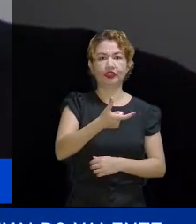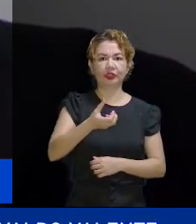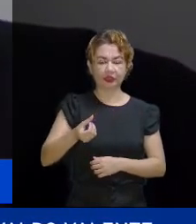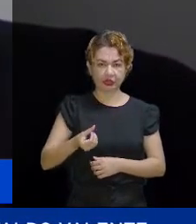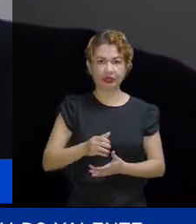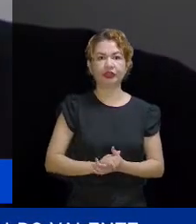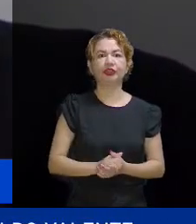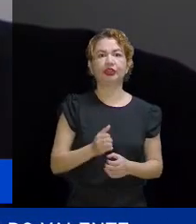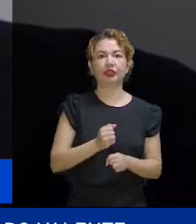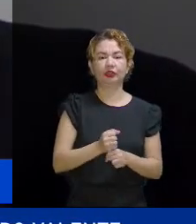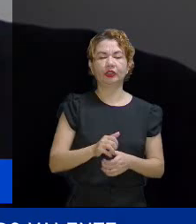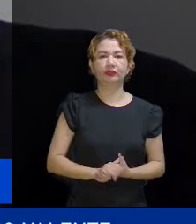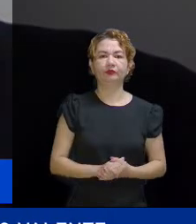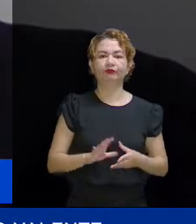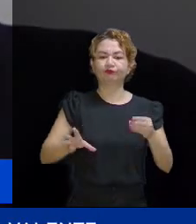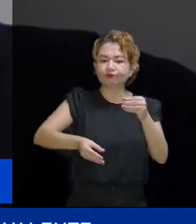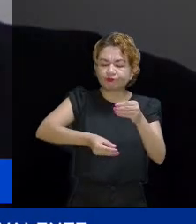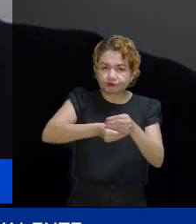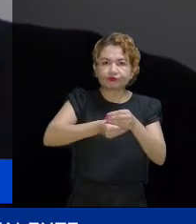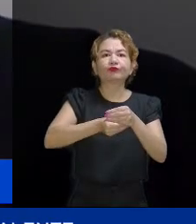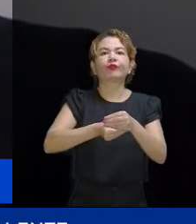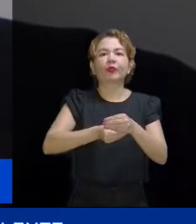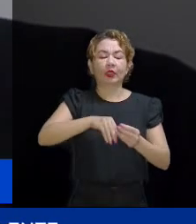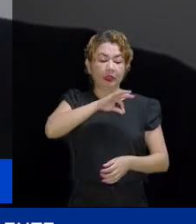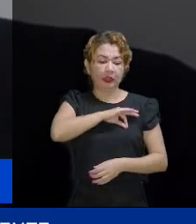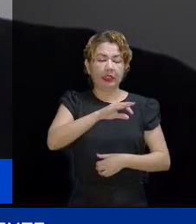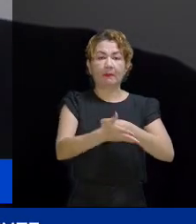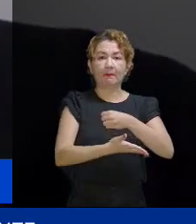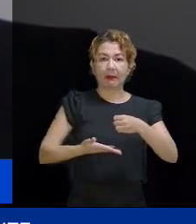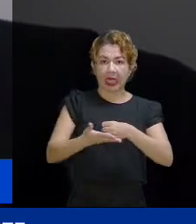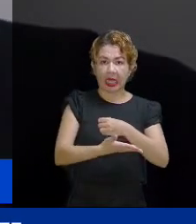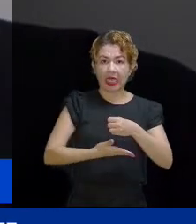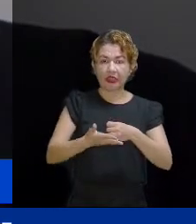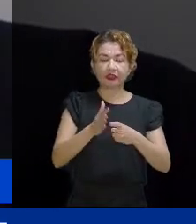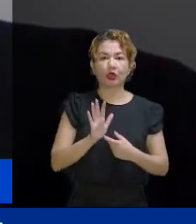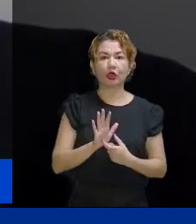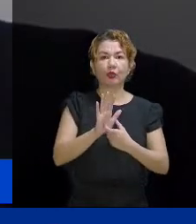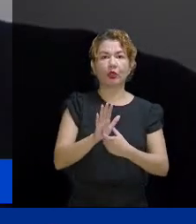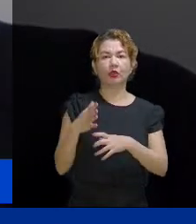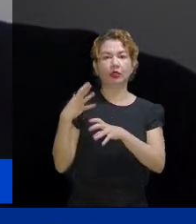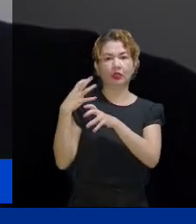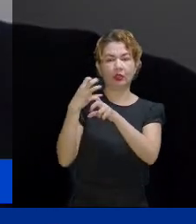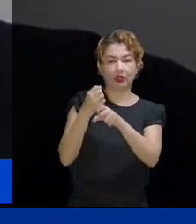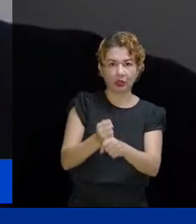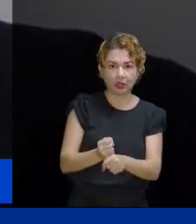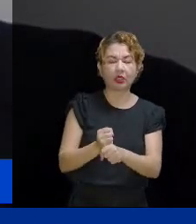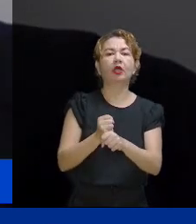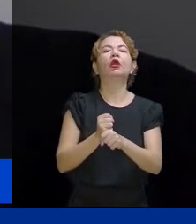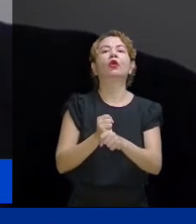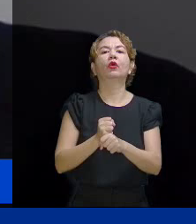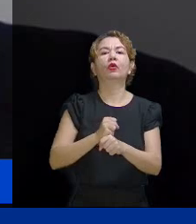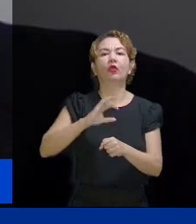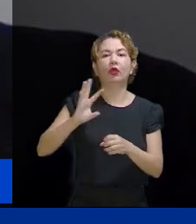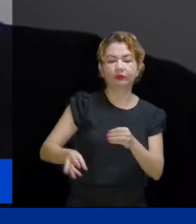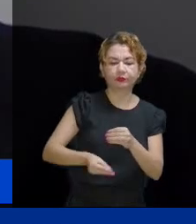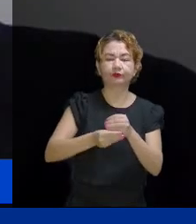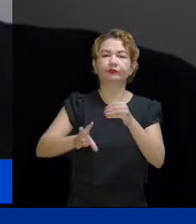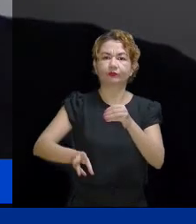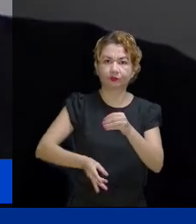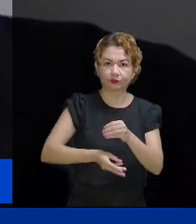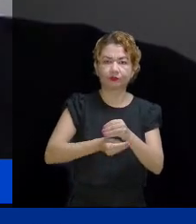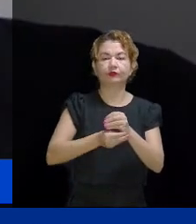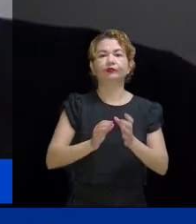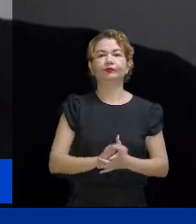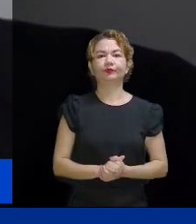parcela integrante do vencimento básico, com reflexos na base de cálculos de vantagens adicionais e